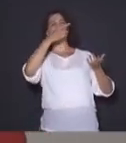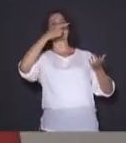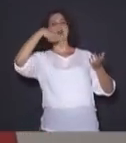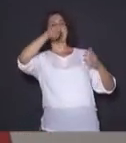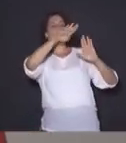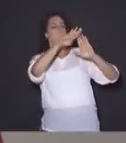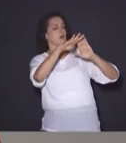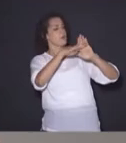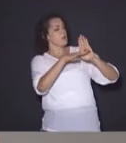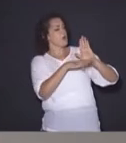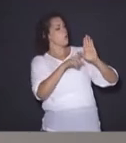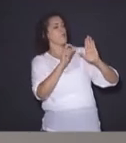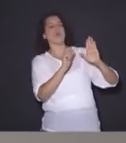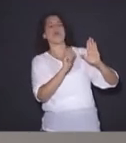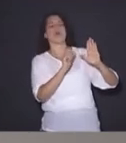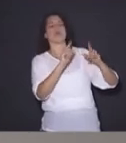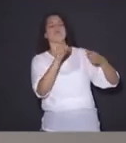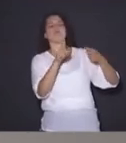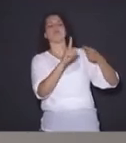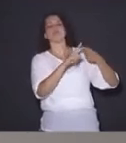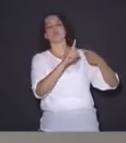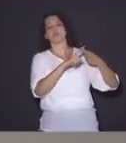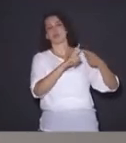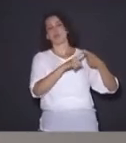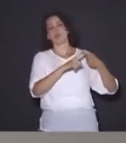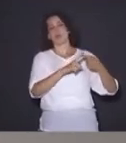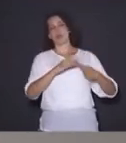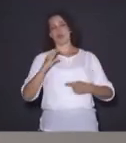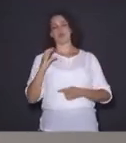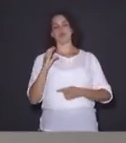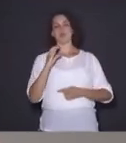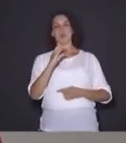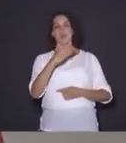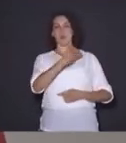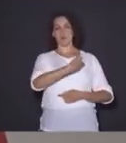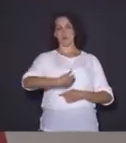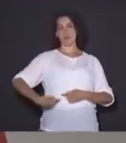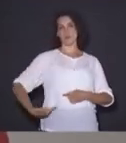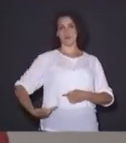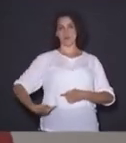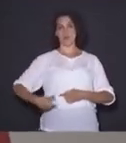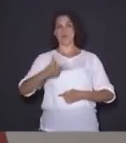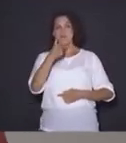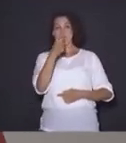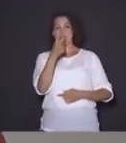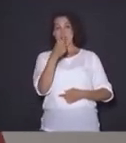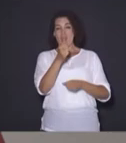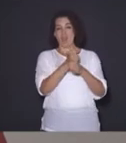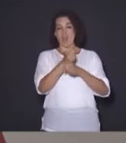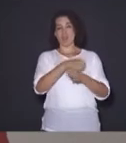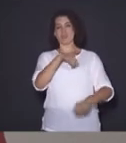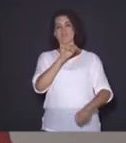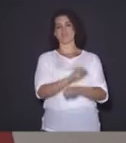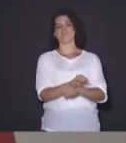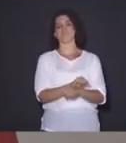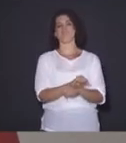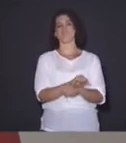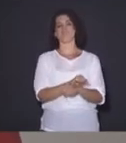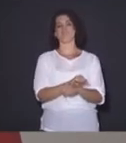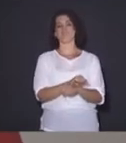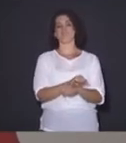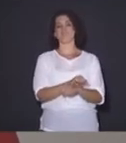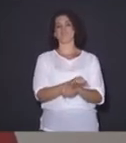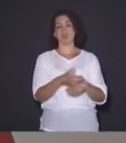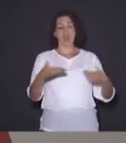primeiro congelar o orçamento público por 20 anos na baixa no pior momento do orçamento